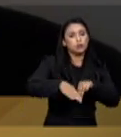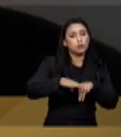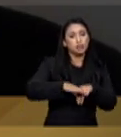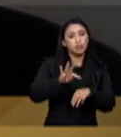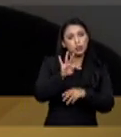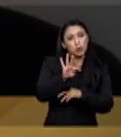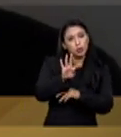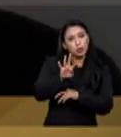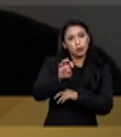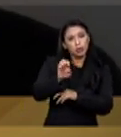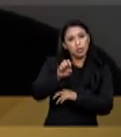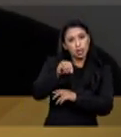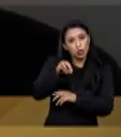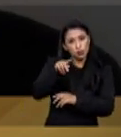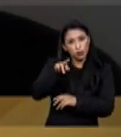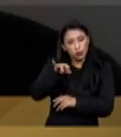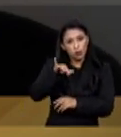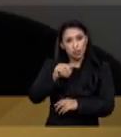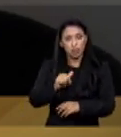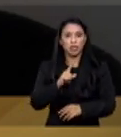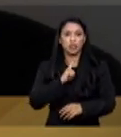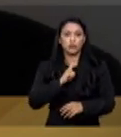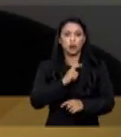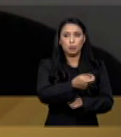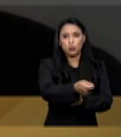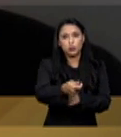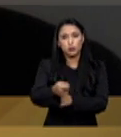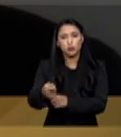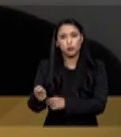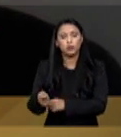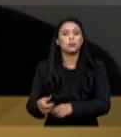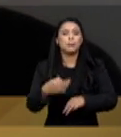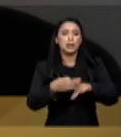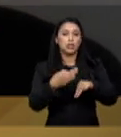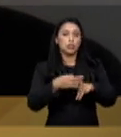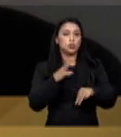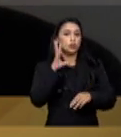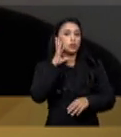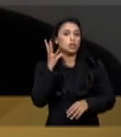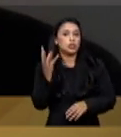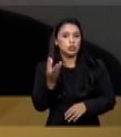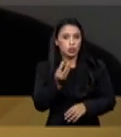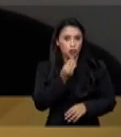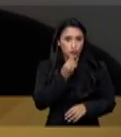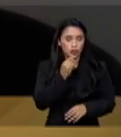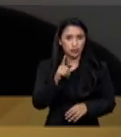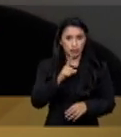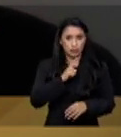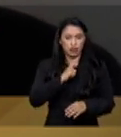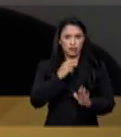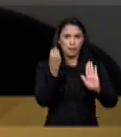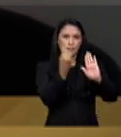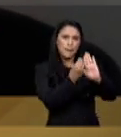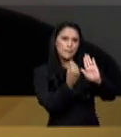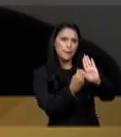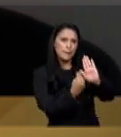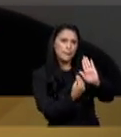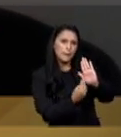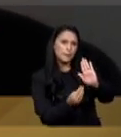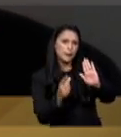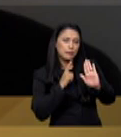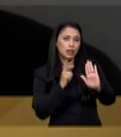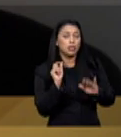mas redistribuídos ao eminente ministro Dias Toffoli, foi suscitada a questão de ordem diante